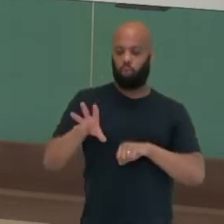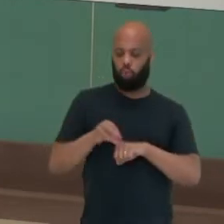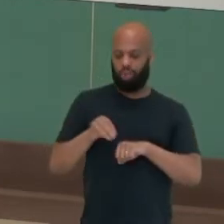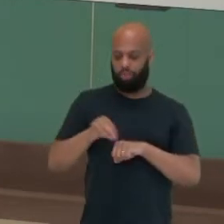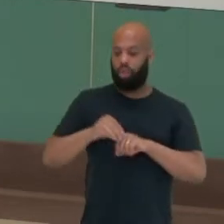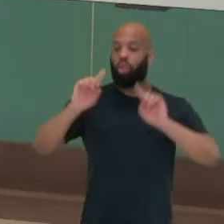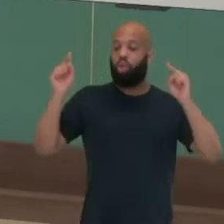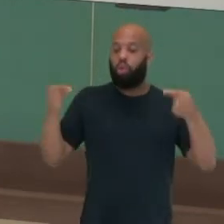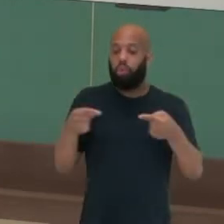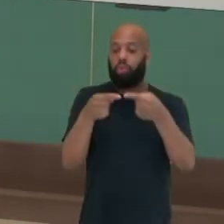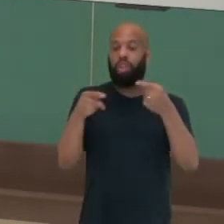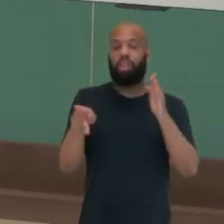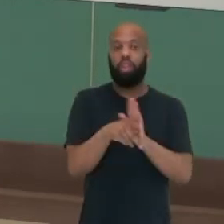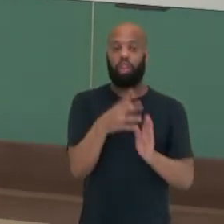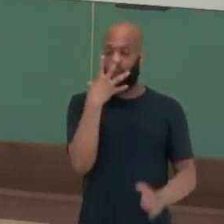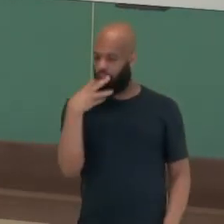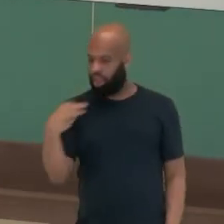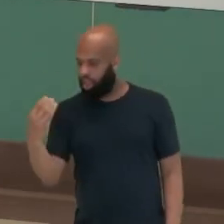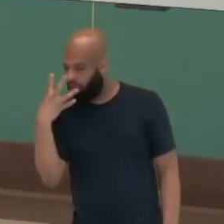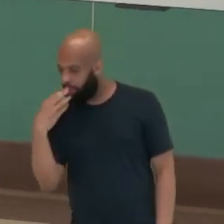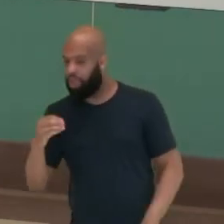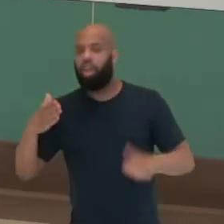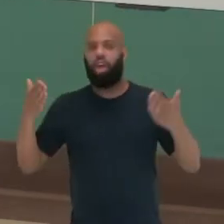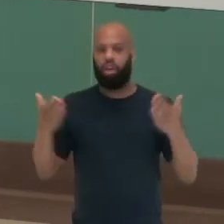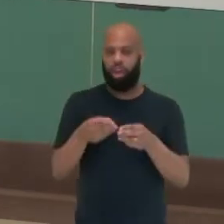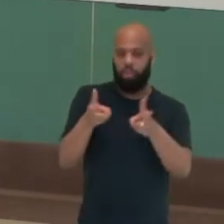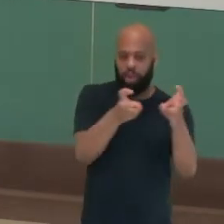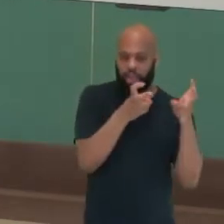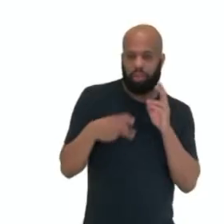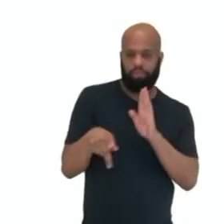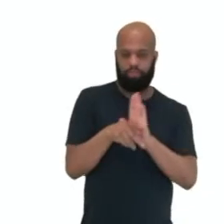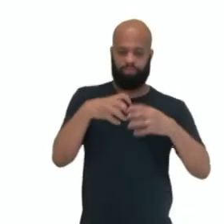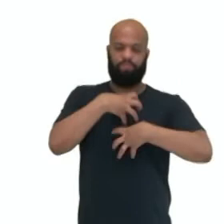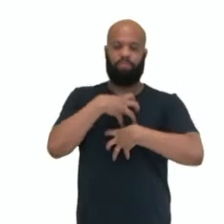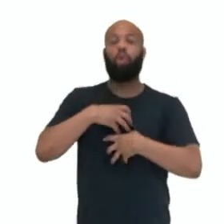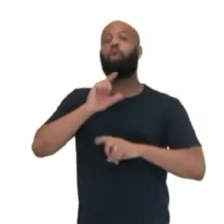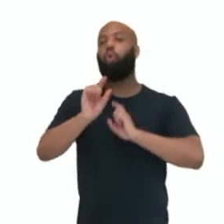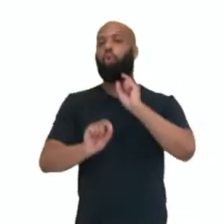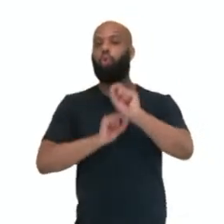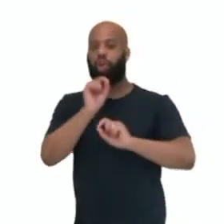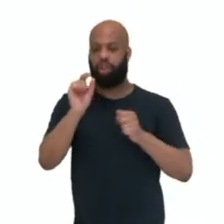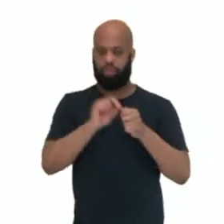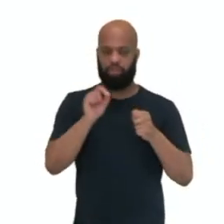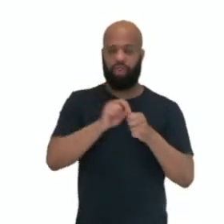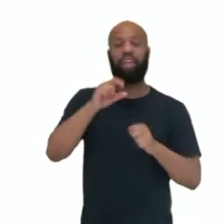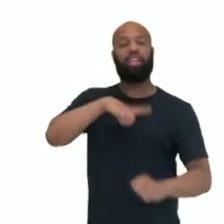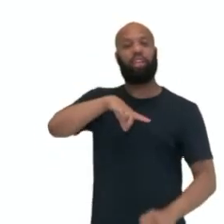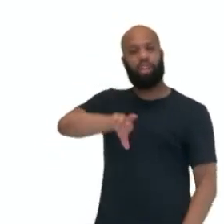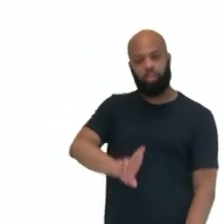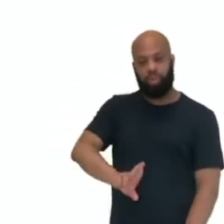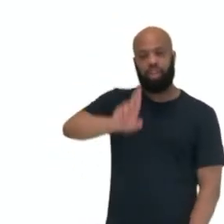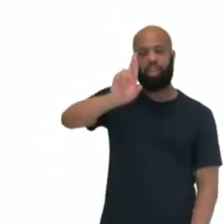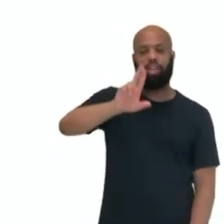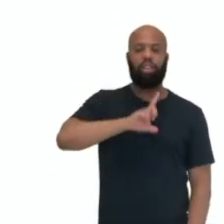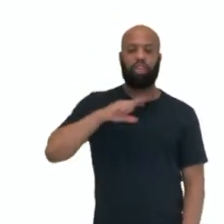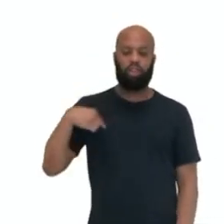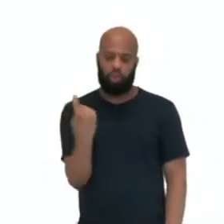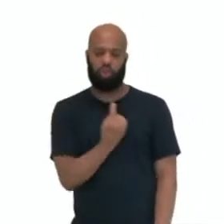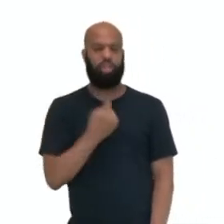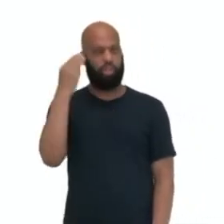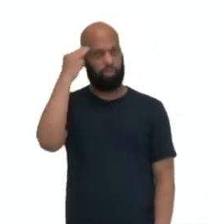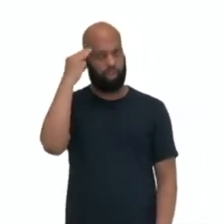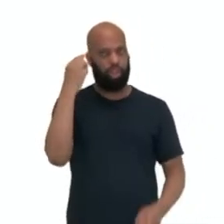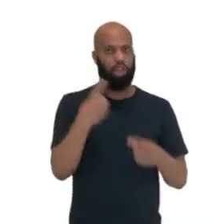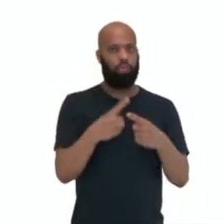de acordo com o Hobbes. Então, as percepções sensoriais geram representações em nossa mente. Para